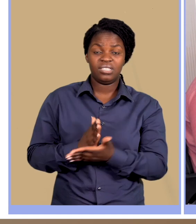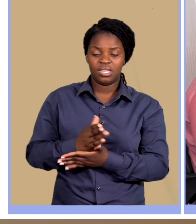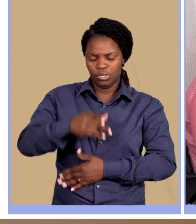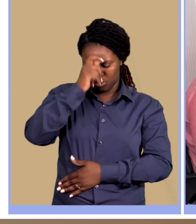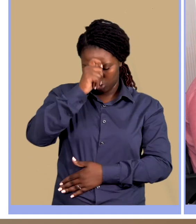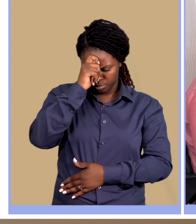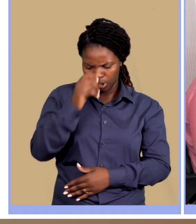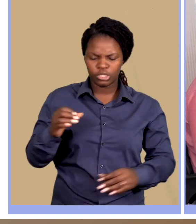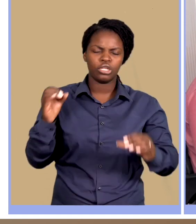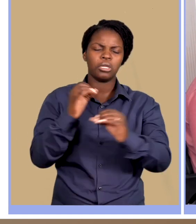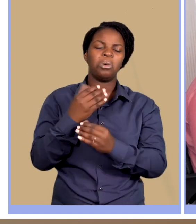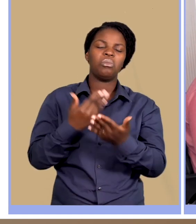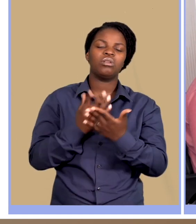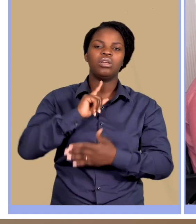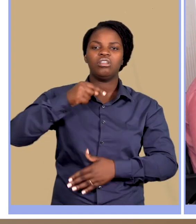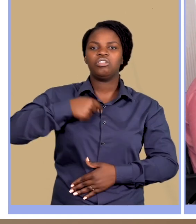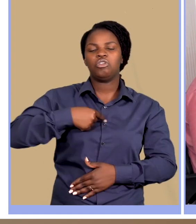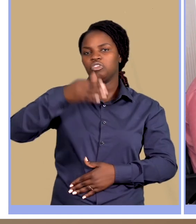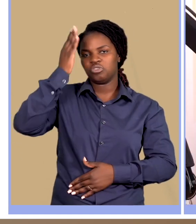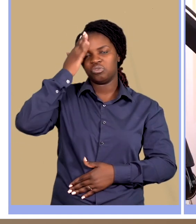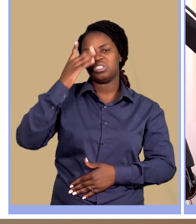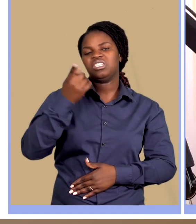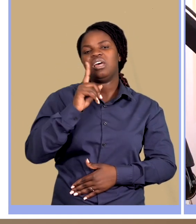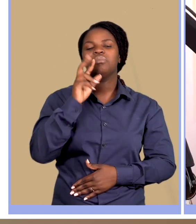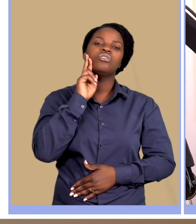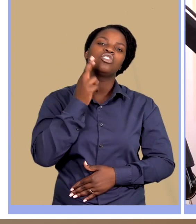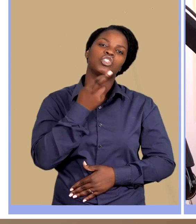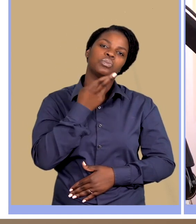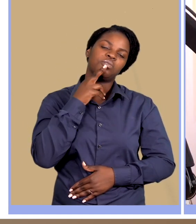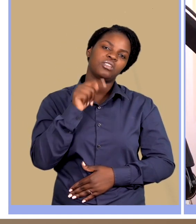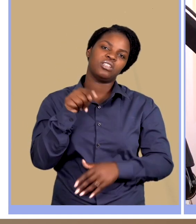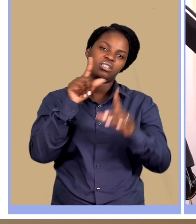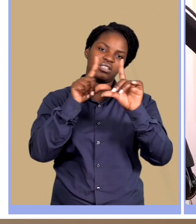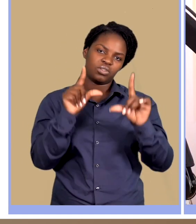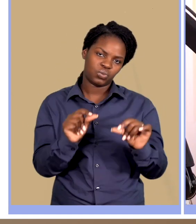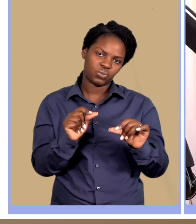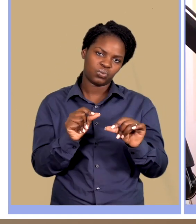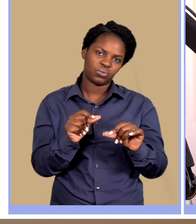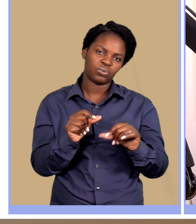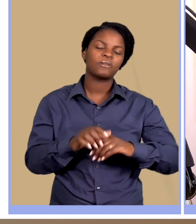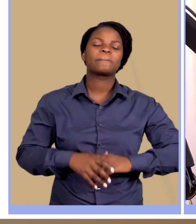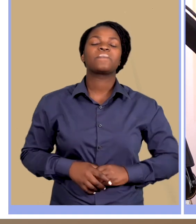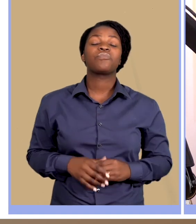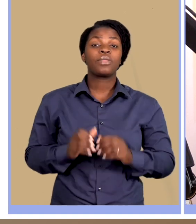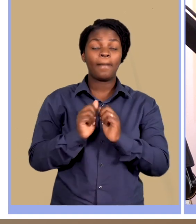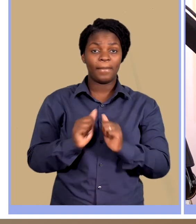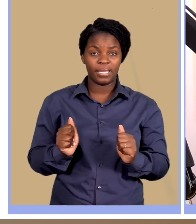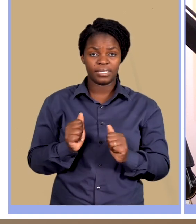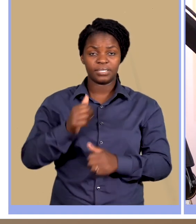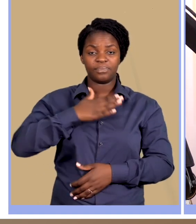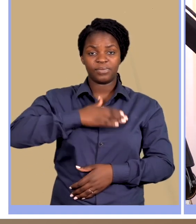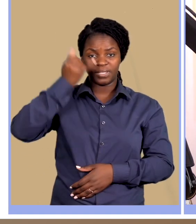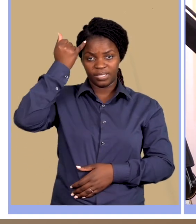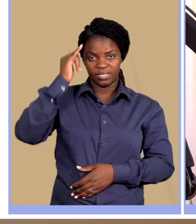nos apropriamos desses instrumentos normativos. Exato. Mas eu penso que pode ser até uma